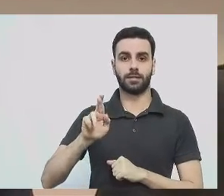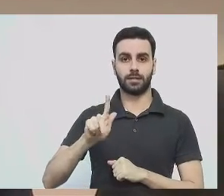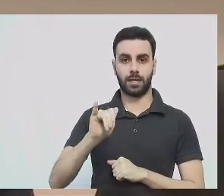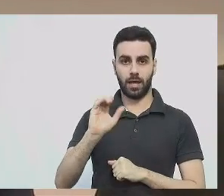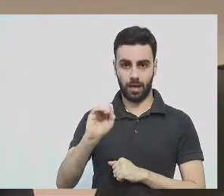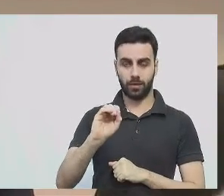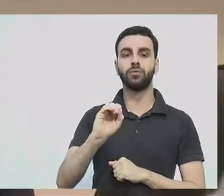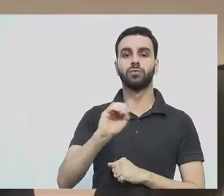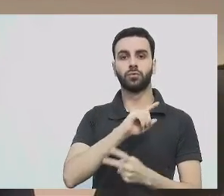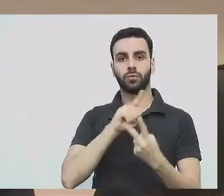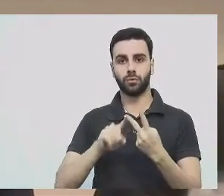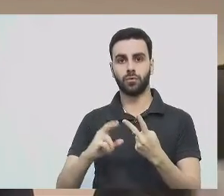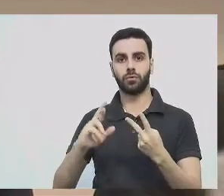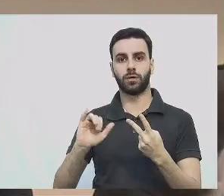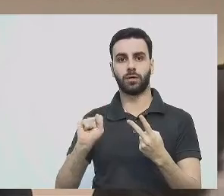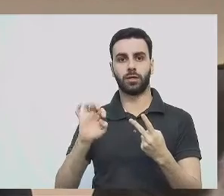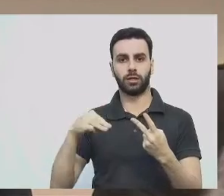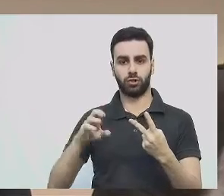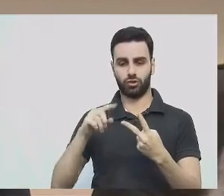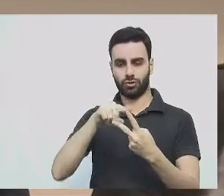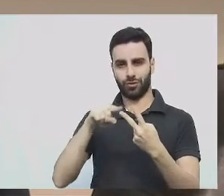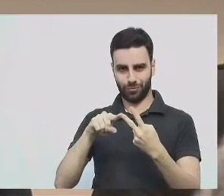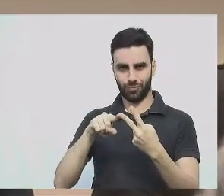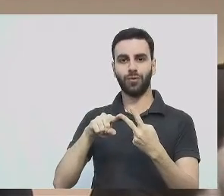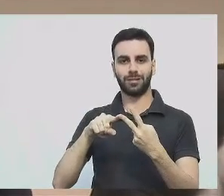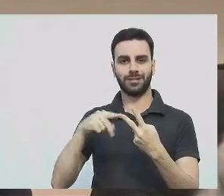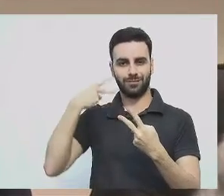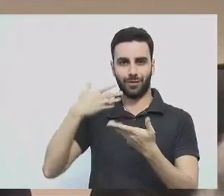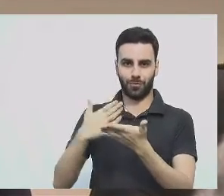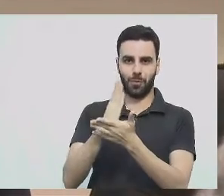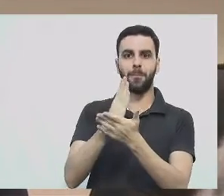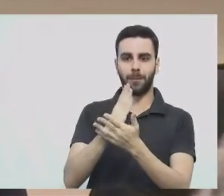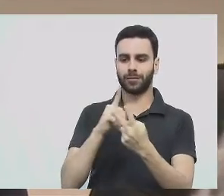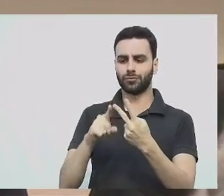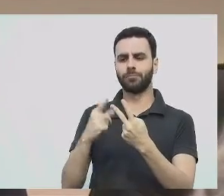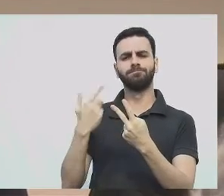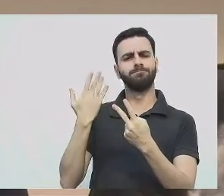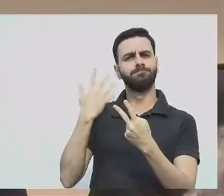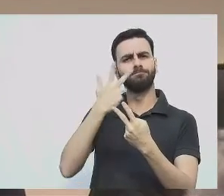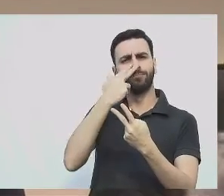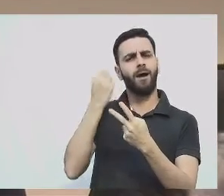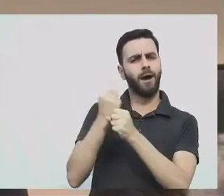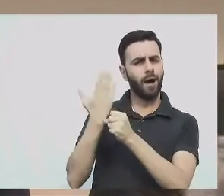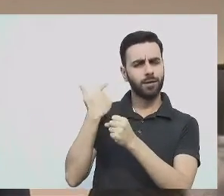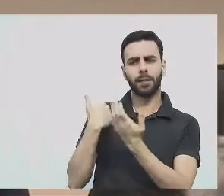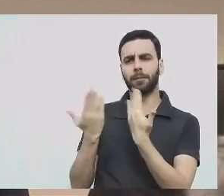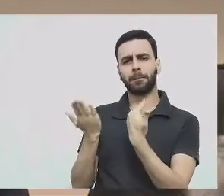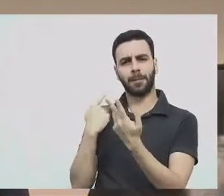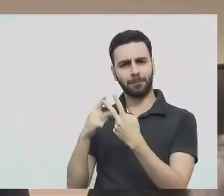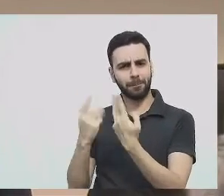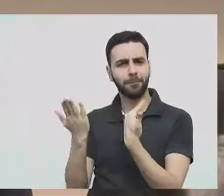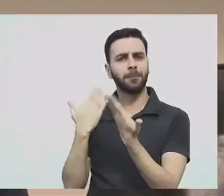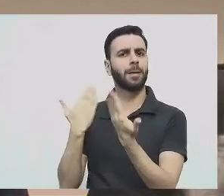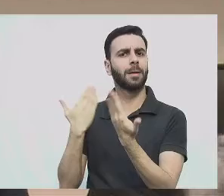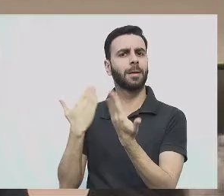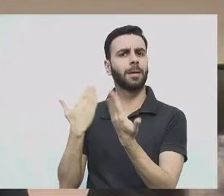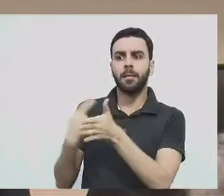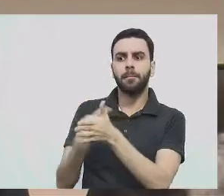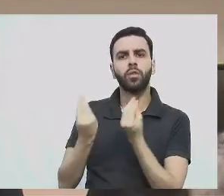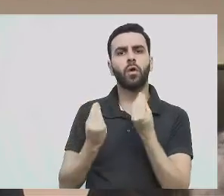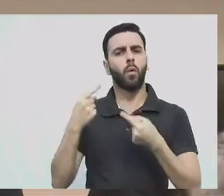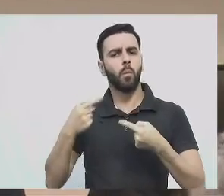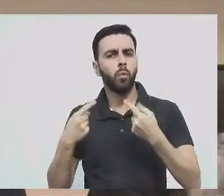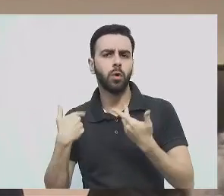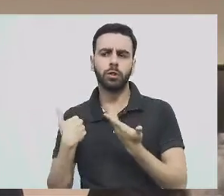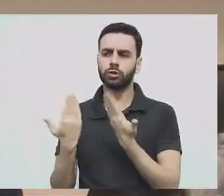Cristiano. O Cristiano, uns 4 anos atrás, a gente conversava muito sobre política, né, Cristiano? Aí me perguntava alguma coisa,